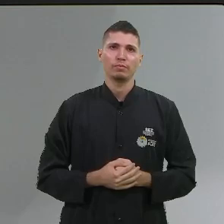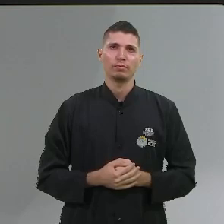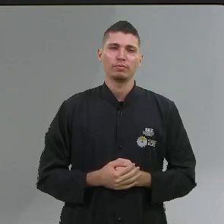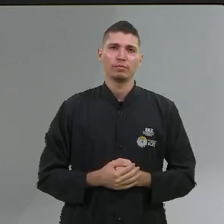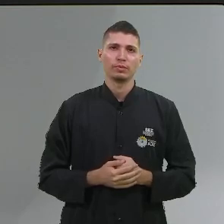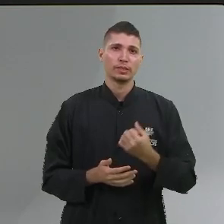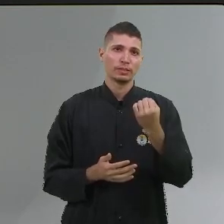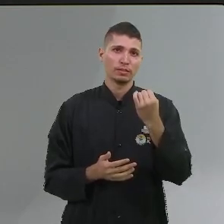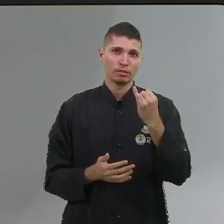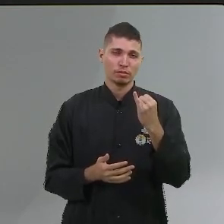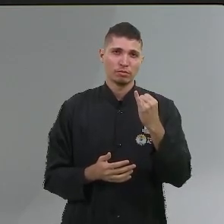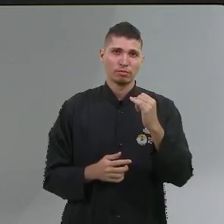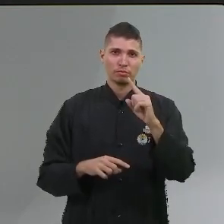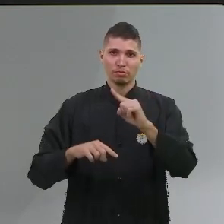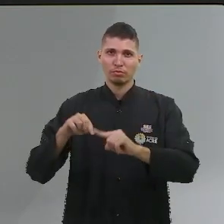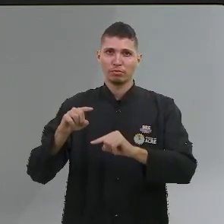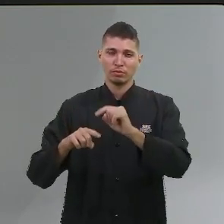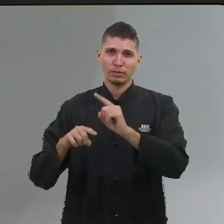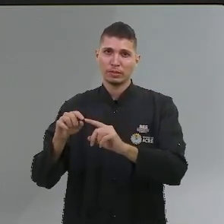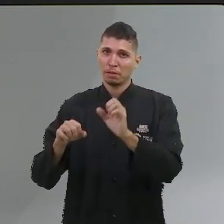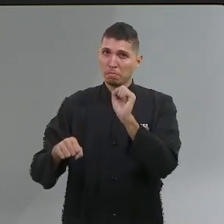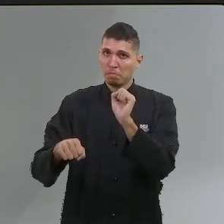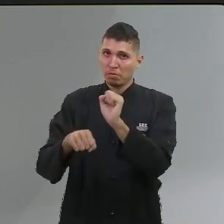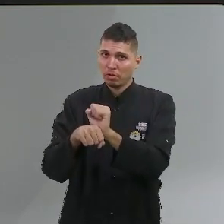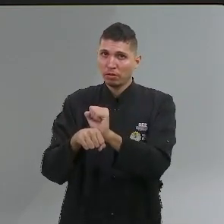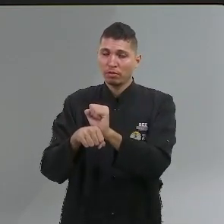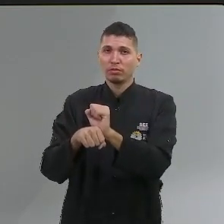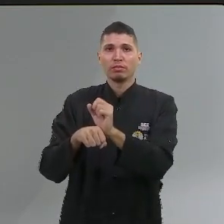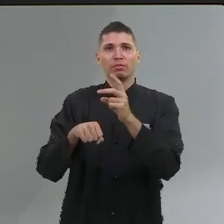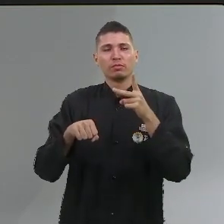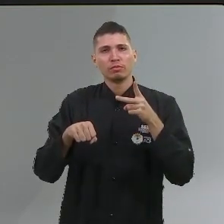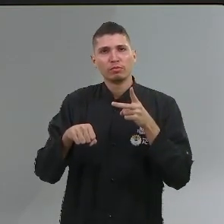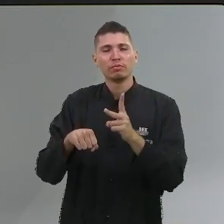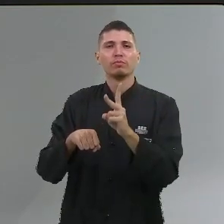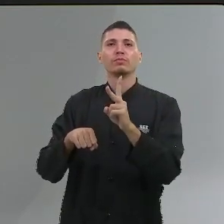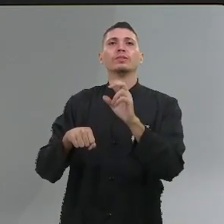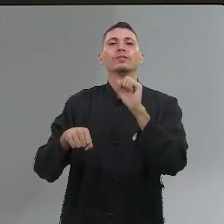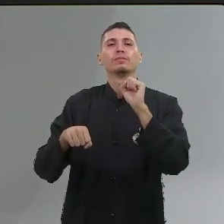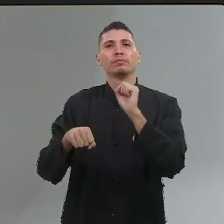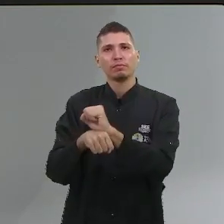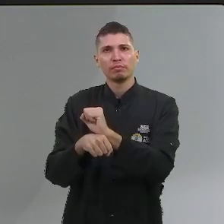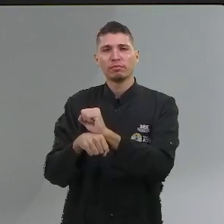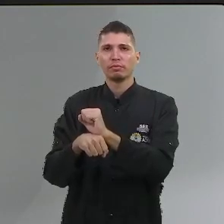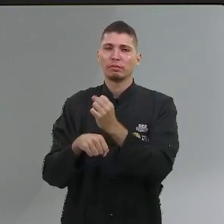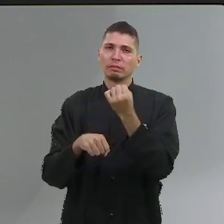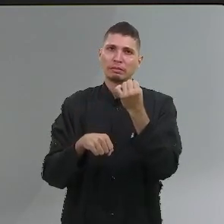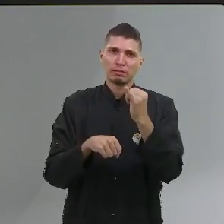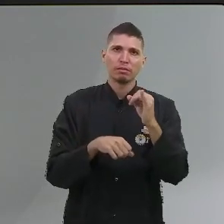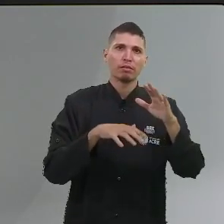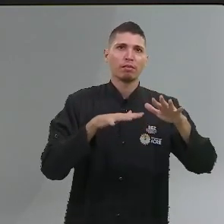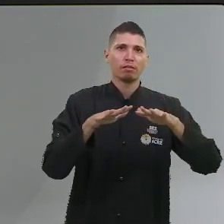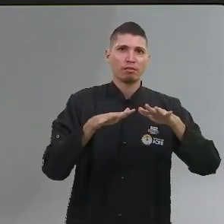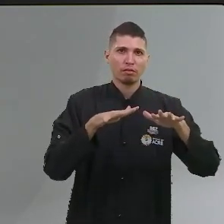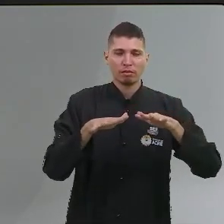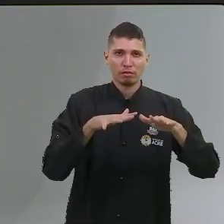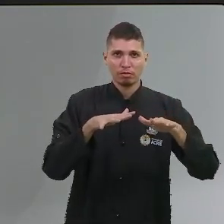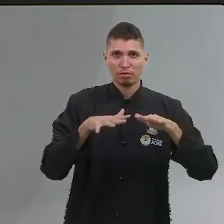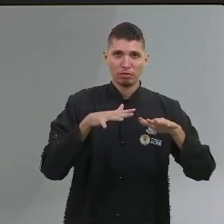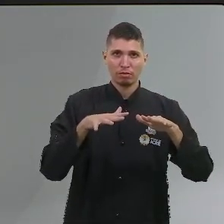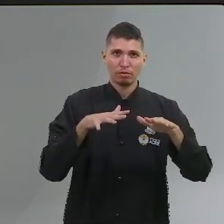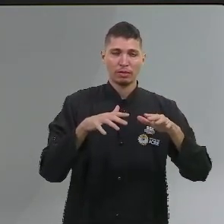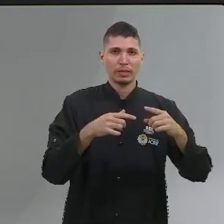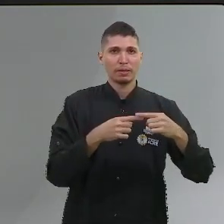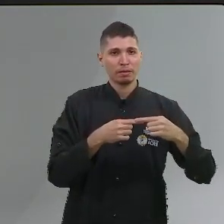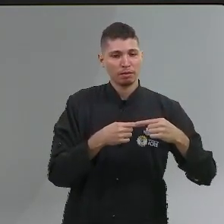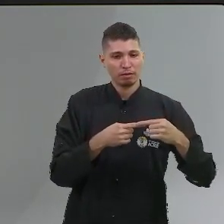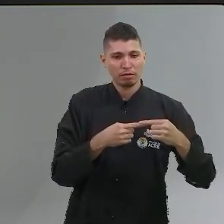Se um corpo ele está em repouso, a tendência dele é o quê? Permanecer em repouso. Se um corpo está em movimento, retilíneo e